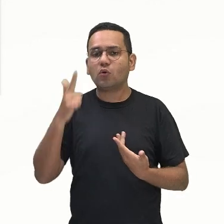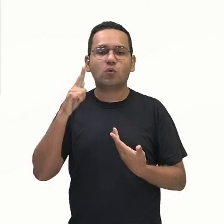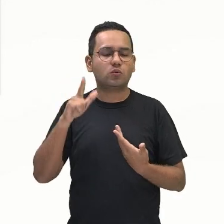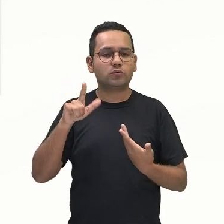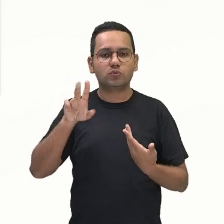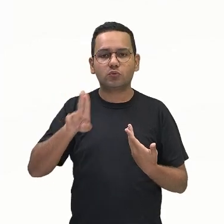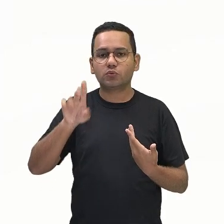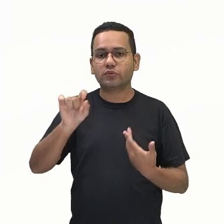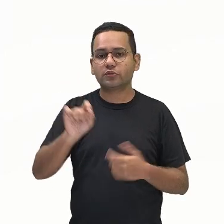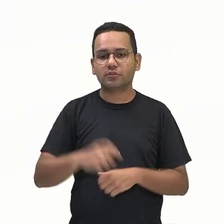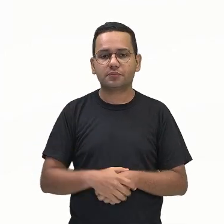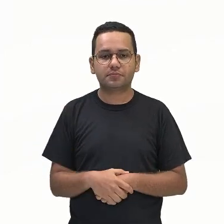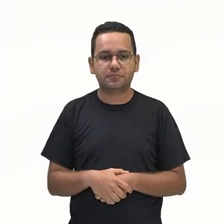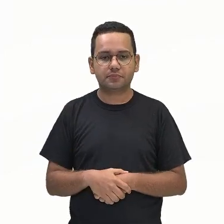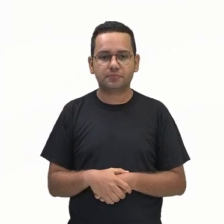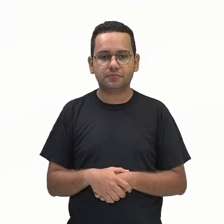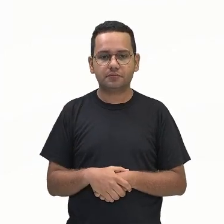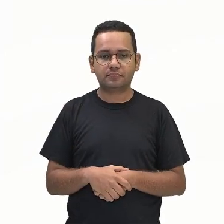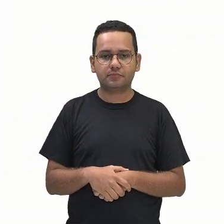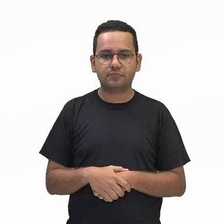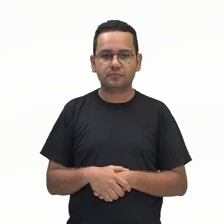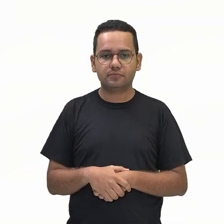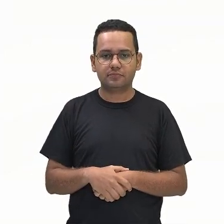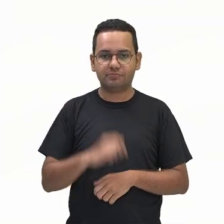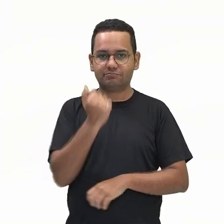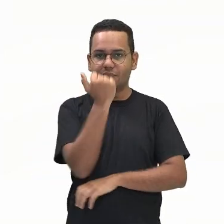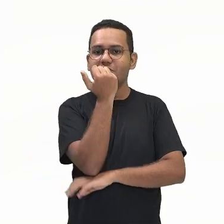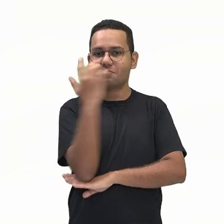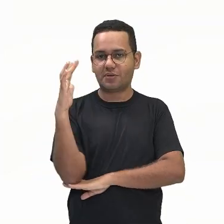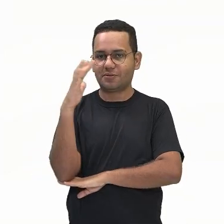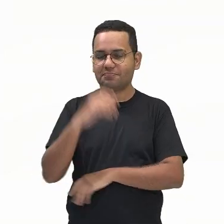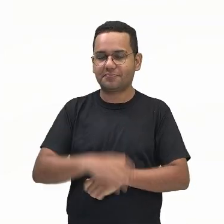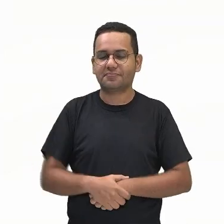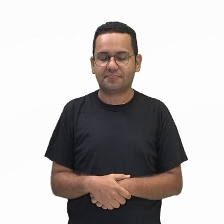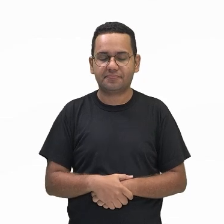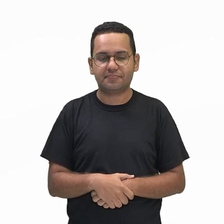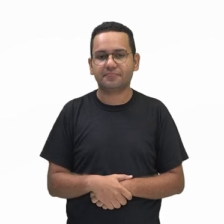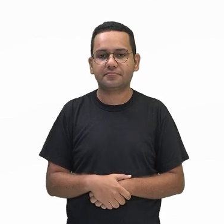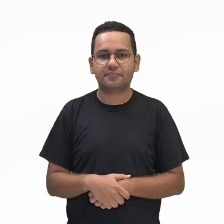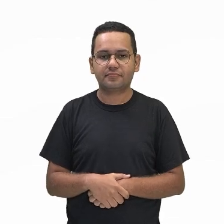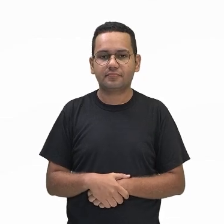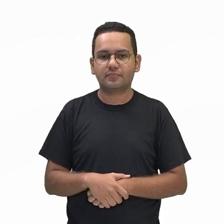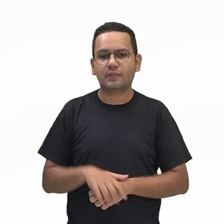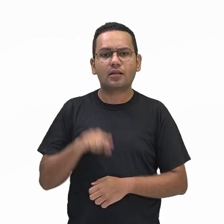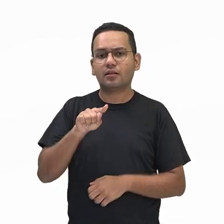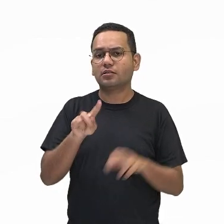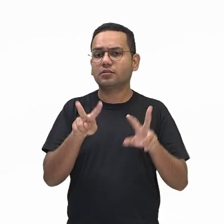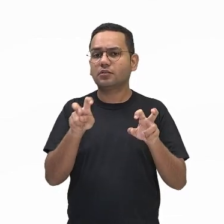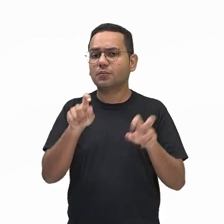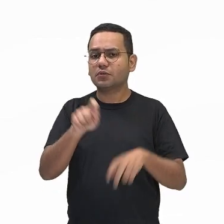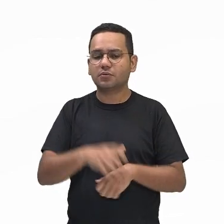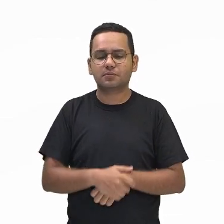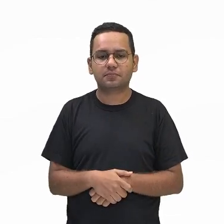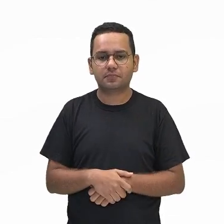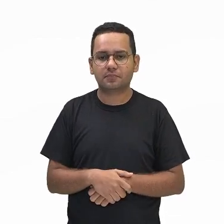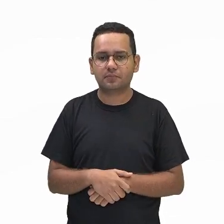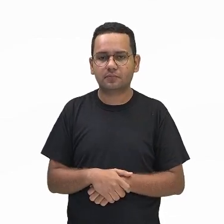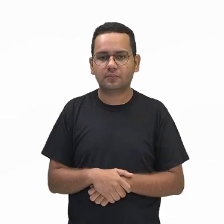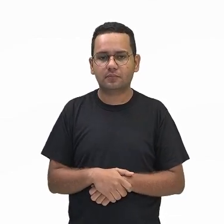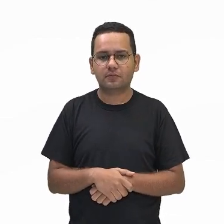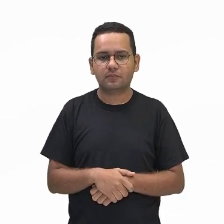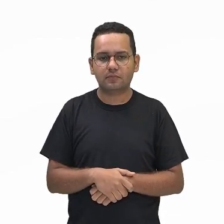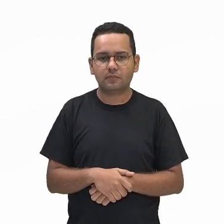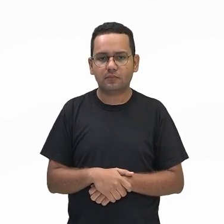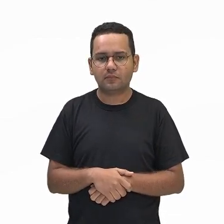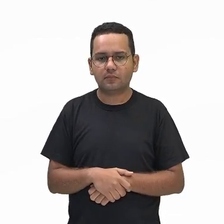pode ver também no meio ambiente. Então, quando a gente fala de meio ambiente, a gente está falando aí de contribuir para que